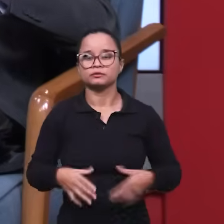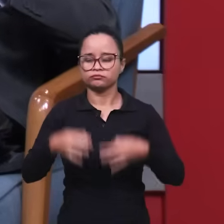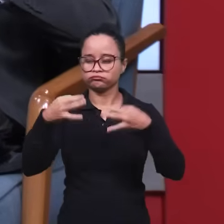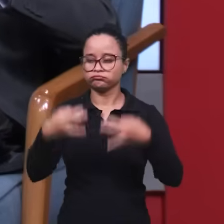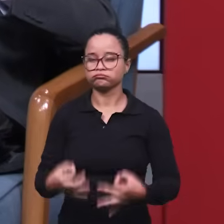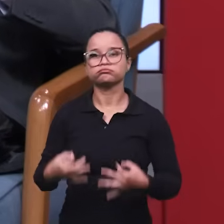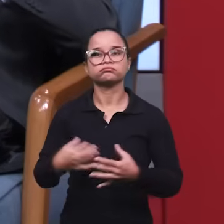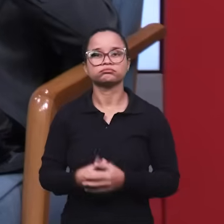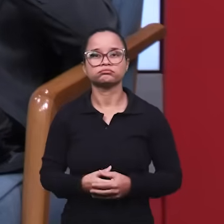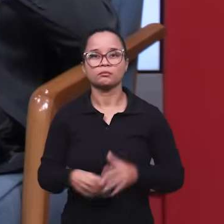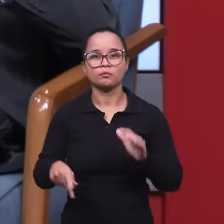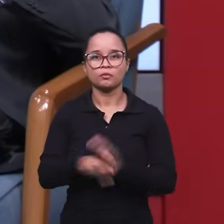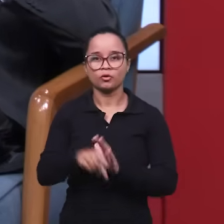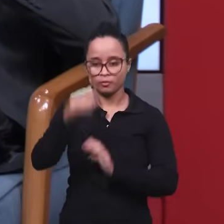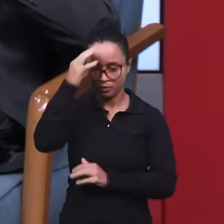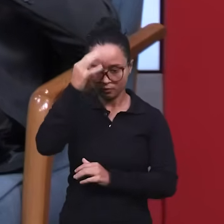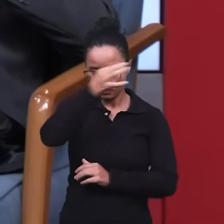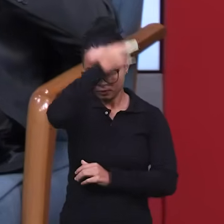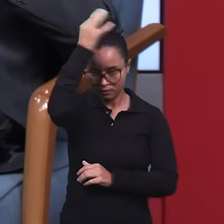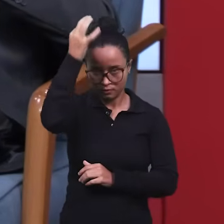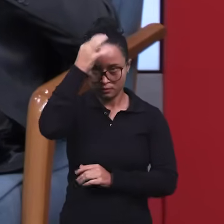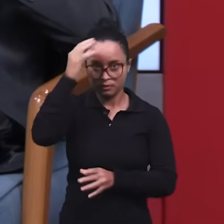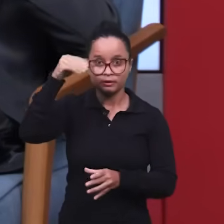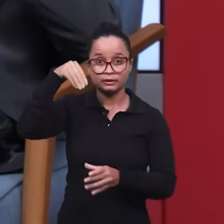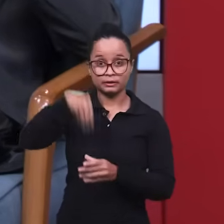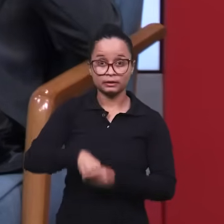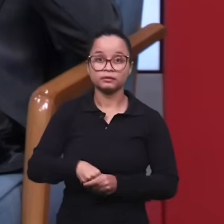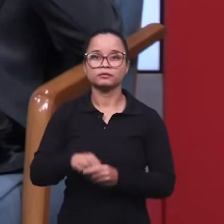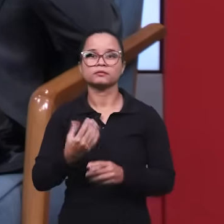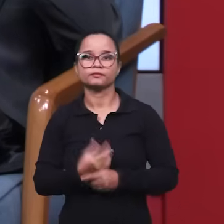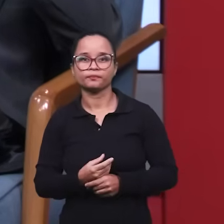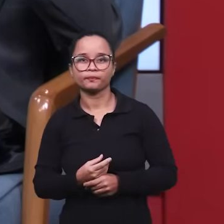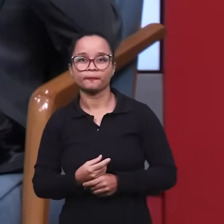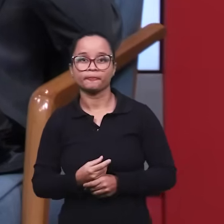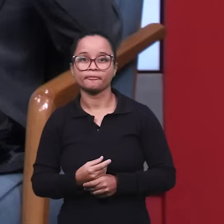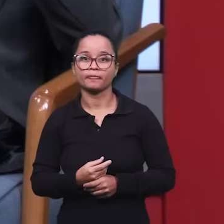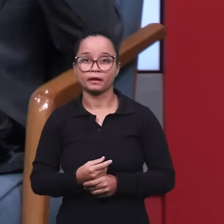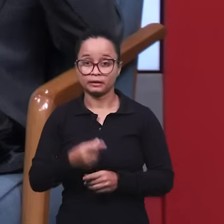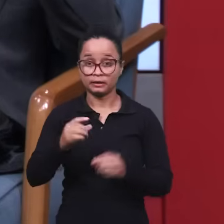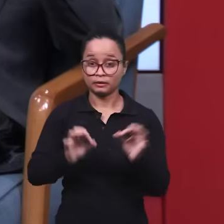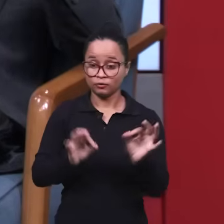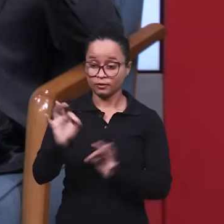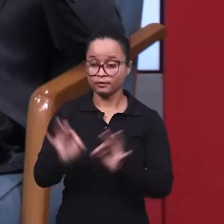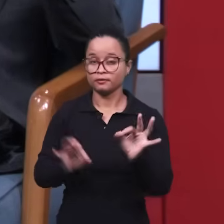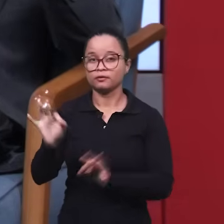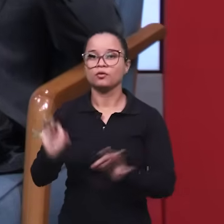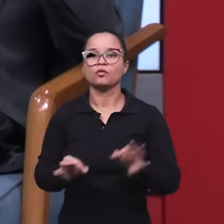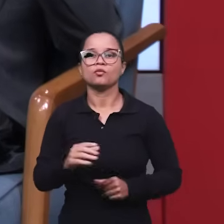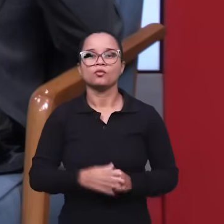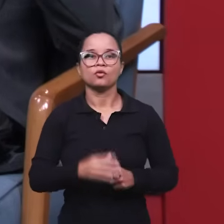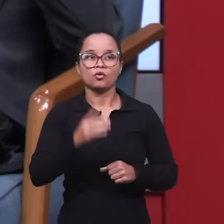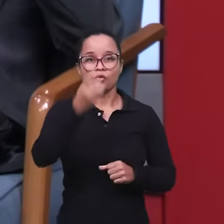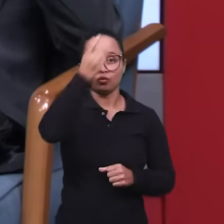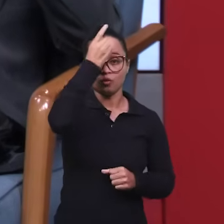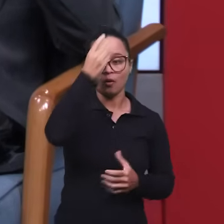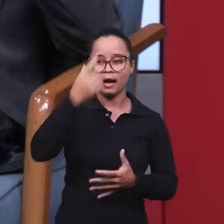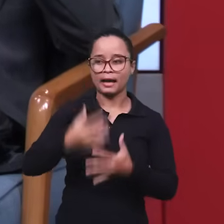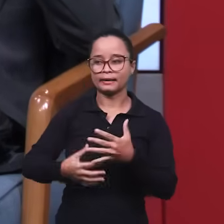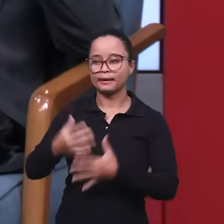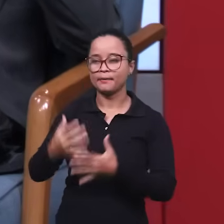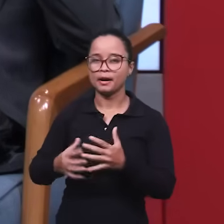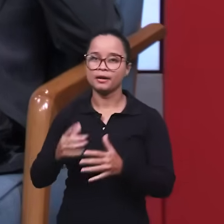operação completa e correta do Espírito Santo dentro dessa disciplina. Um dom não interfere no outro.